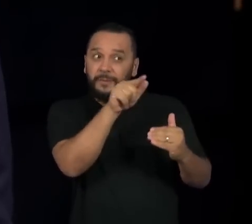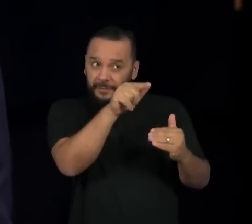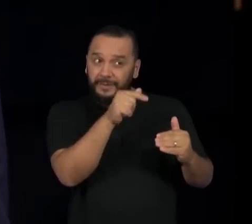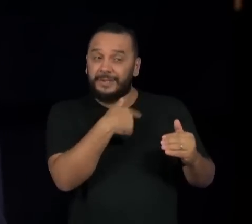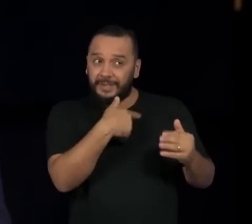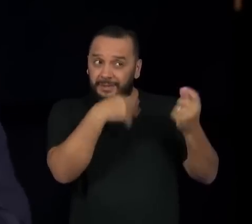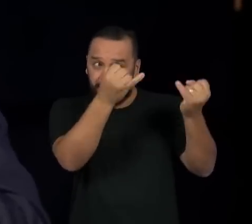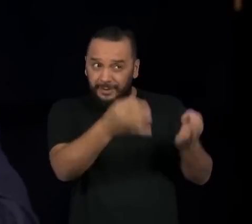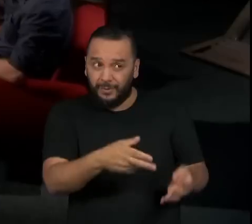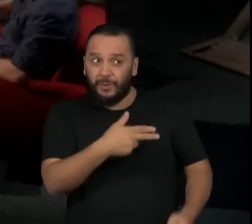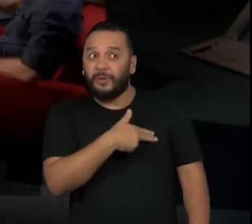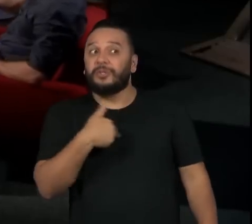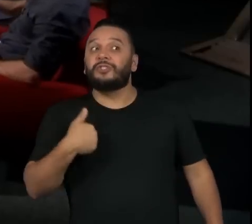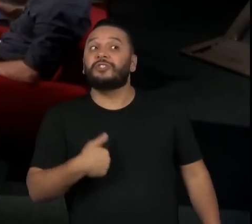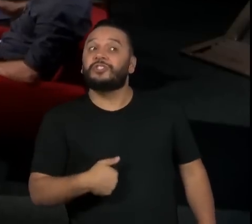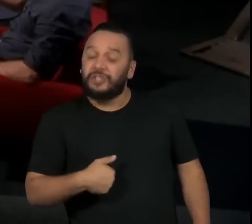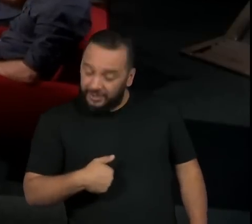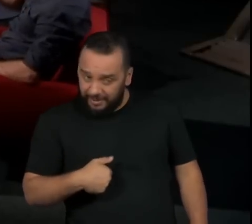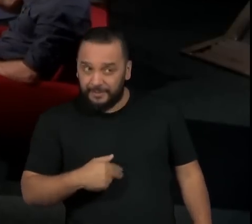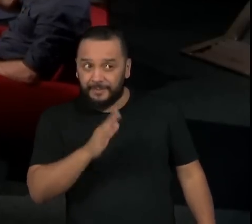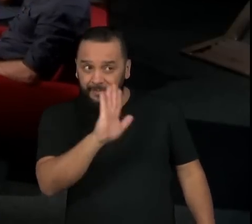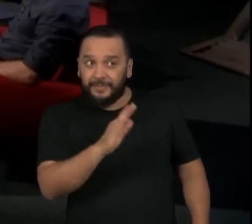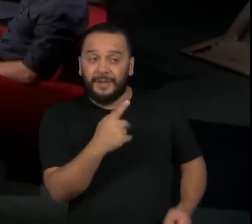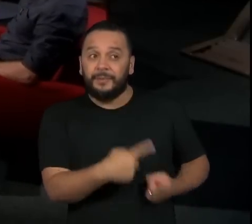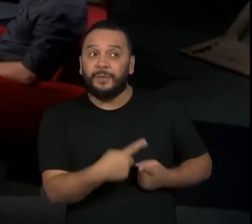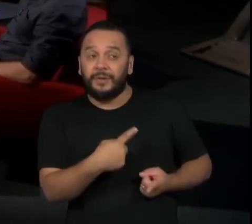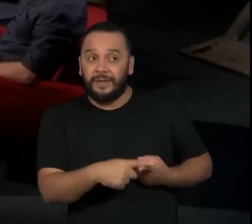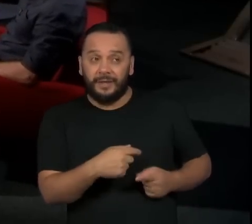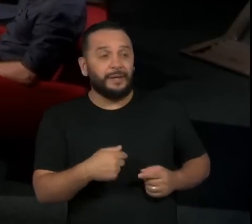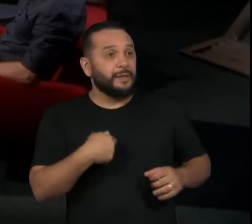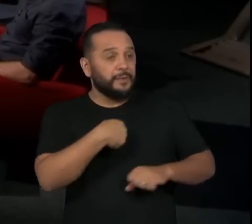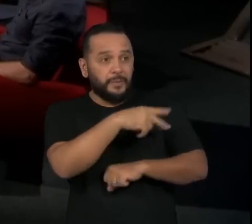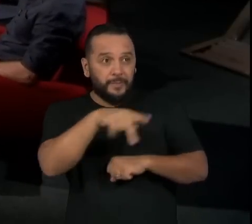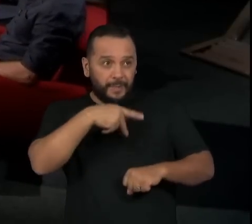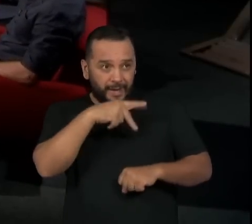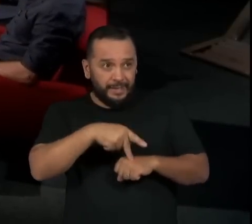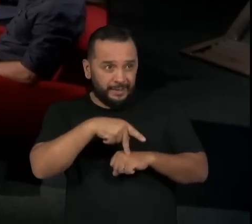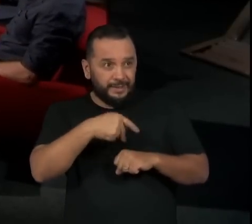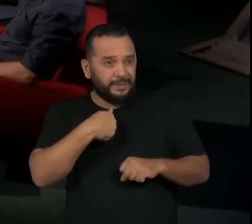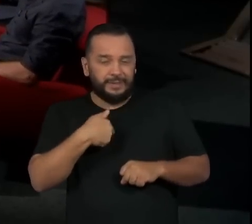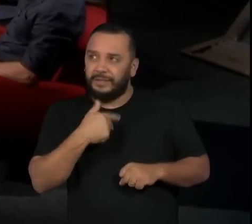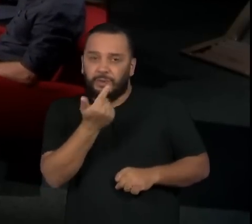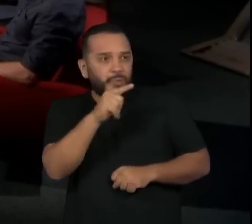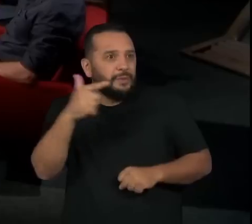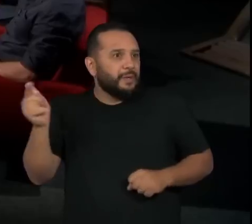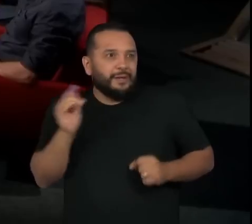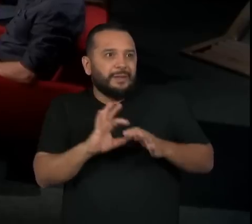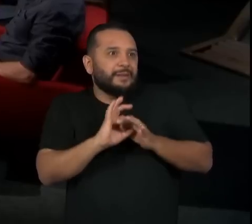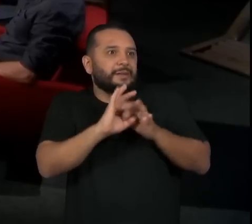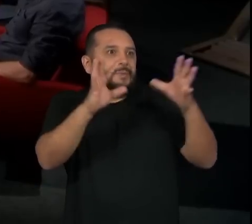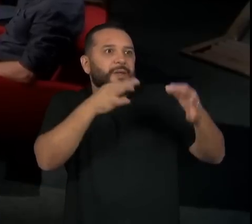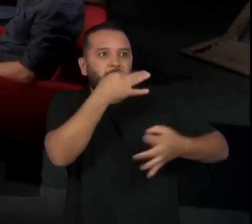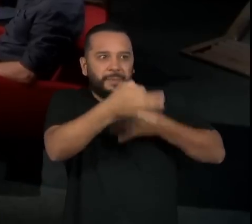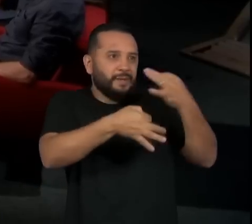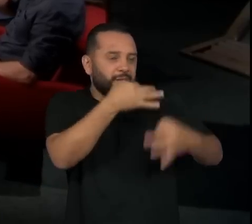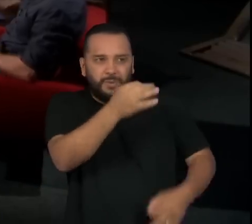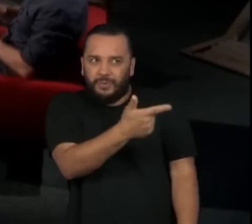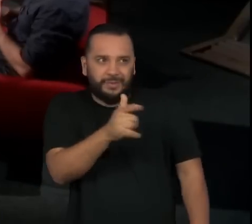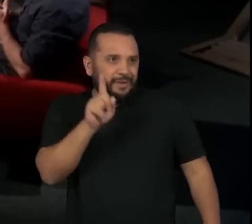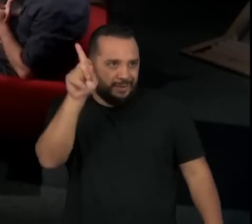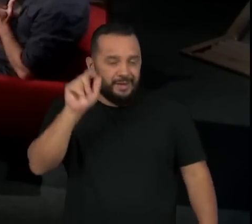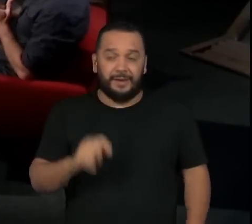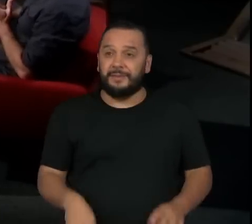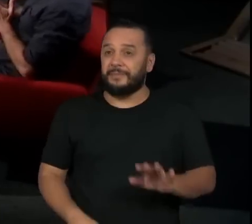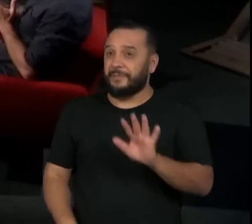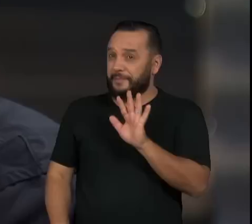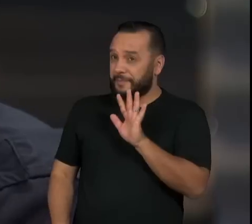China Isso. e Aí eu vamos pra China. perguntei se é legal um país onde não há liberdade de expressão, por exemplo. O ICL não existiria mas aí na vamos China.